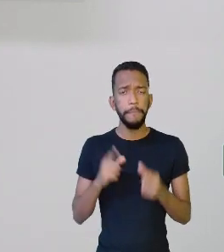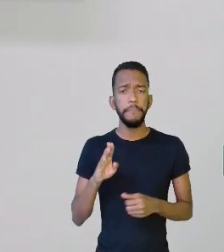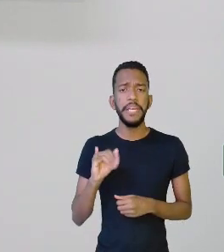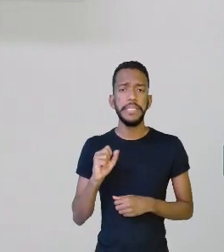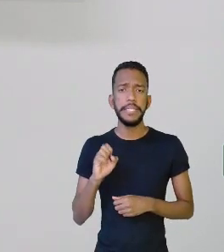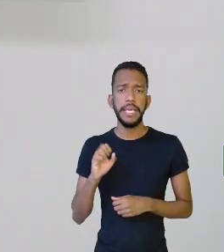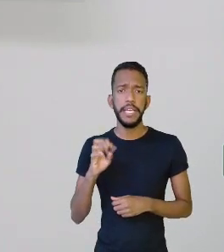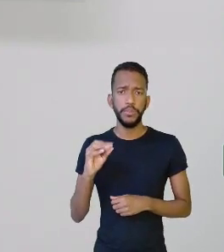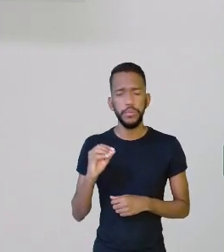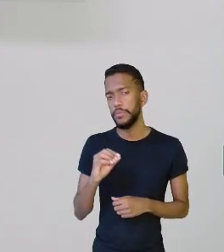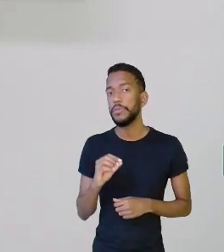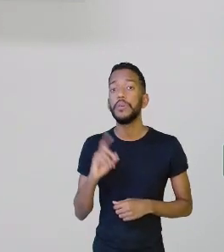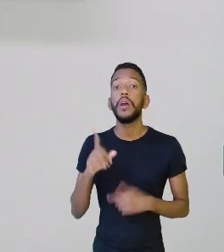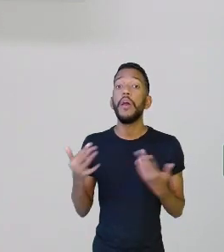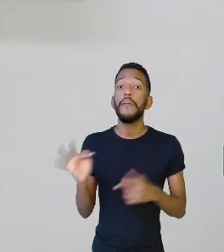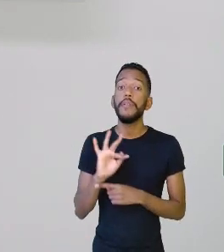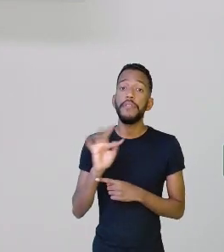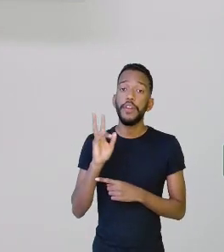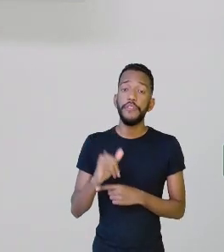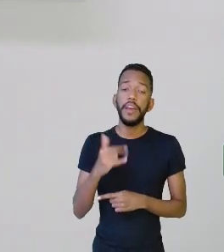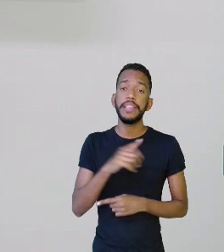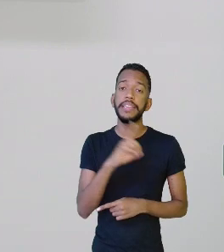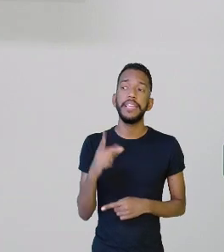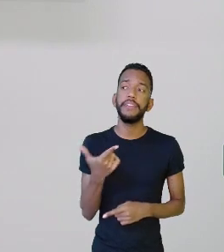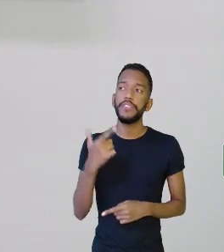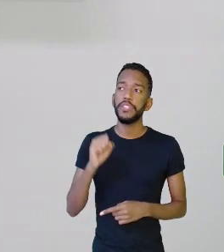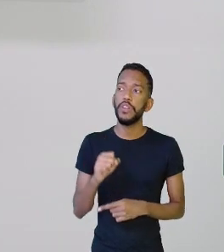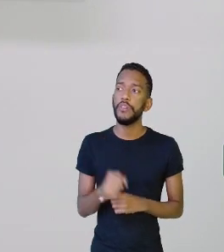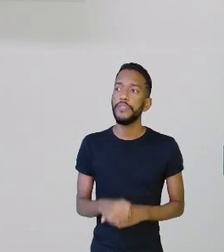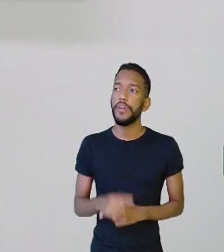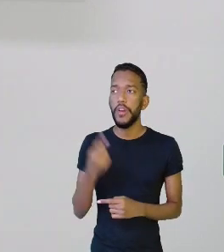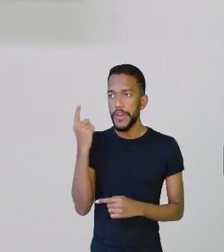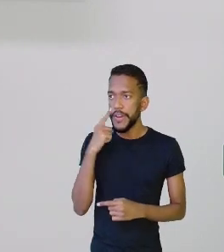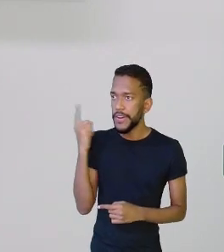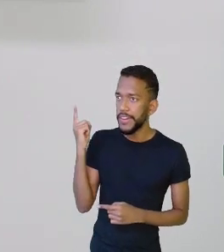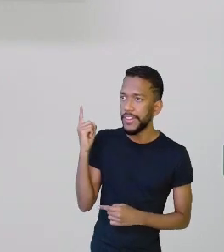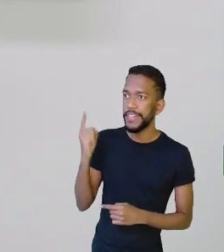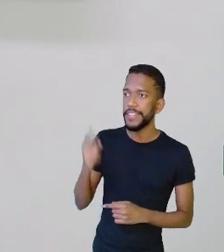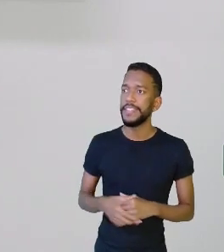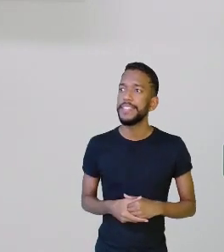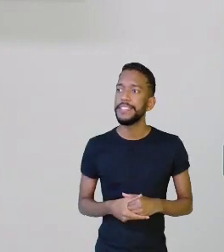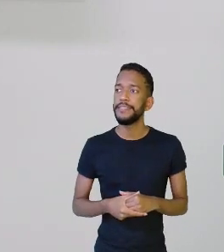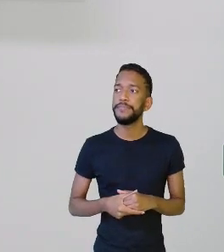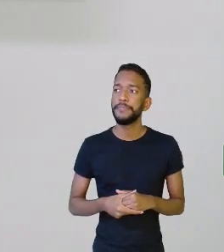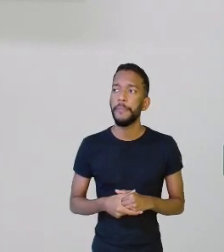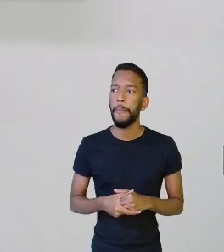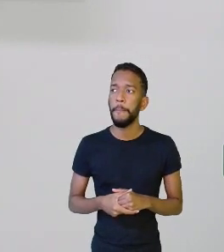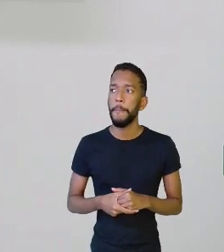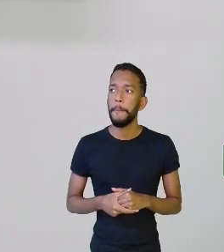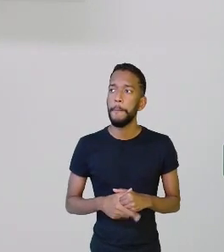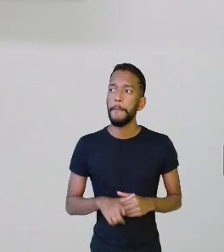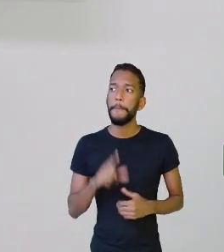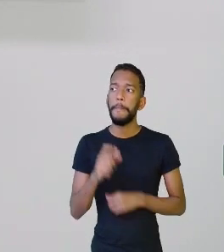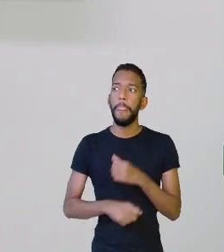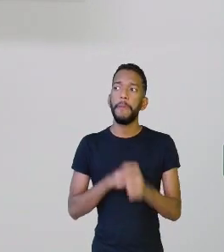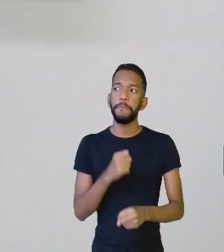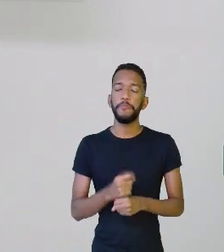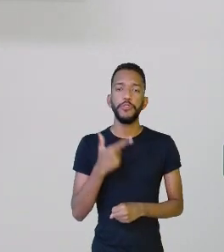ano bissexto, em que fevereiro vai ter 29 dias? Está aí. A setinha está mostrando, olha, no ano